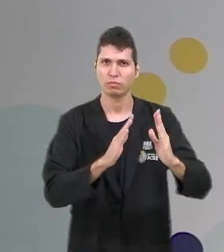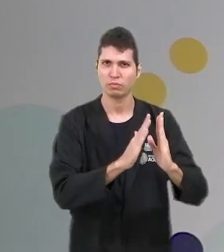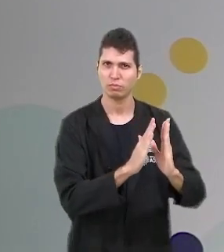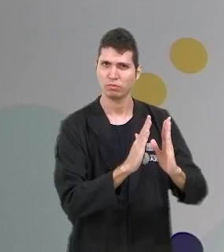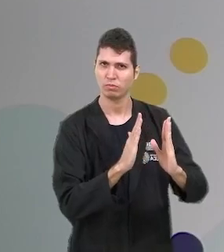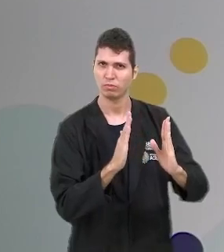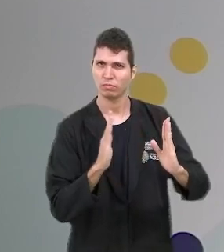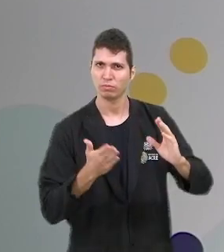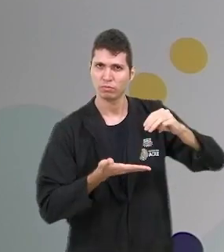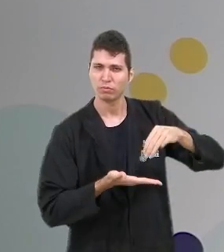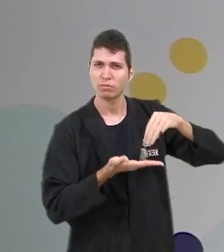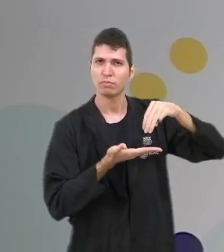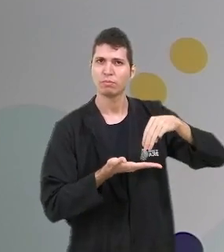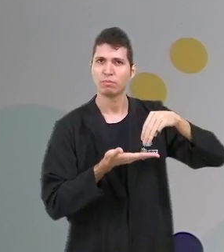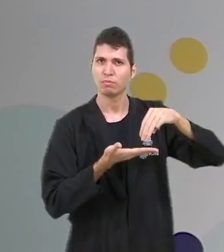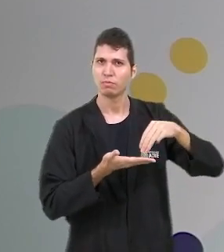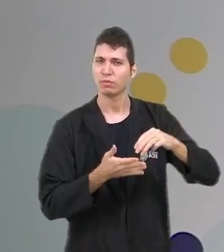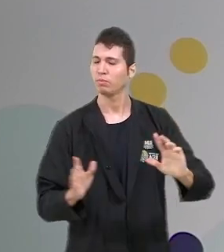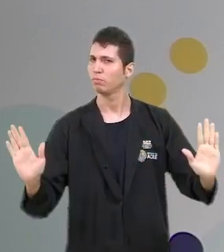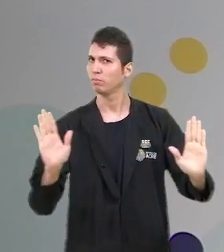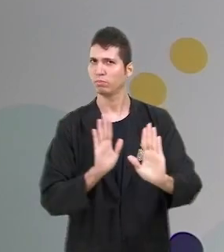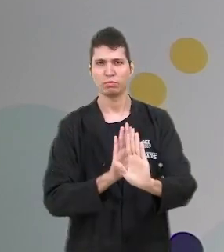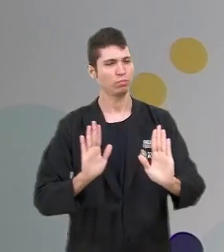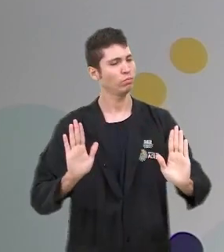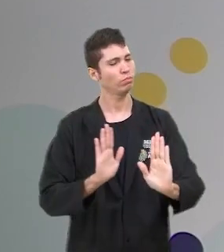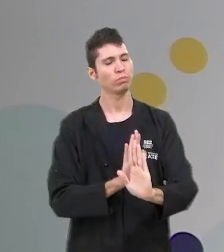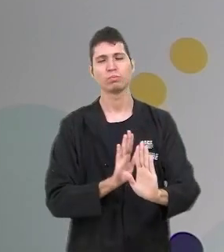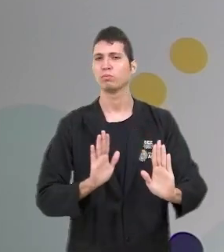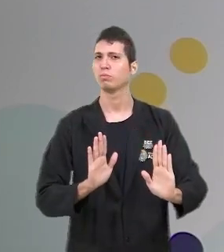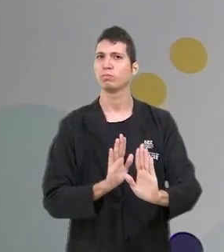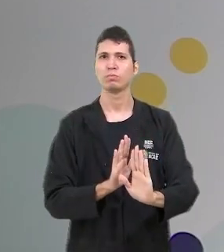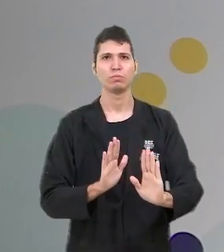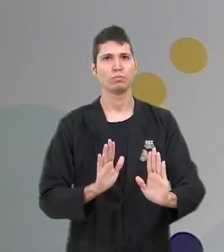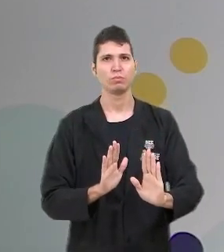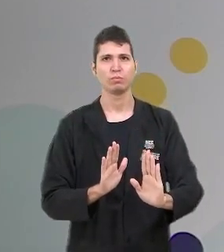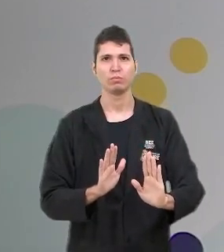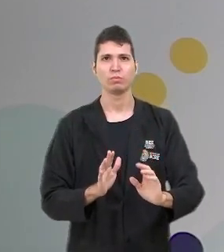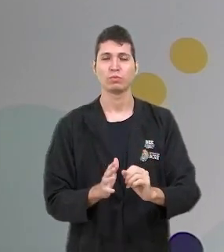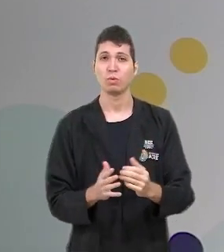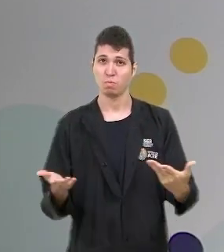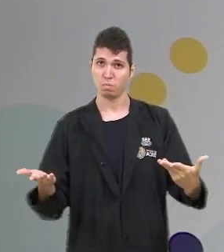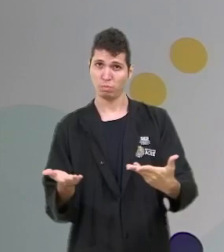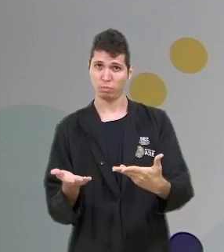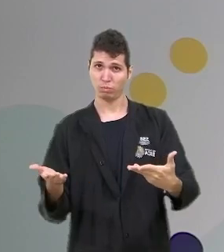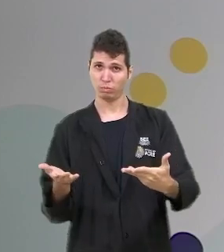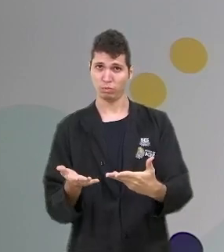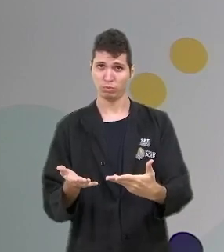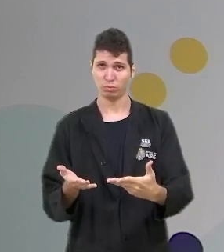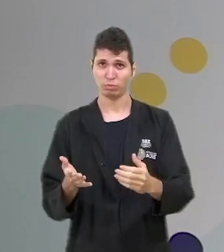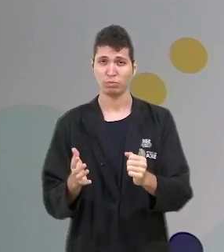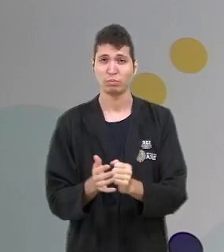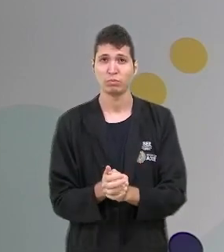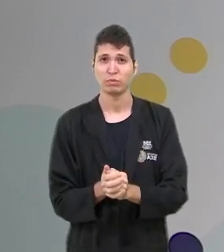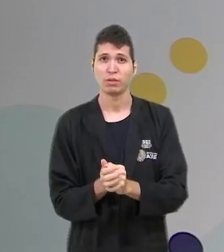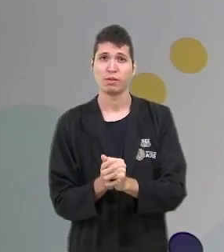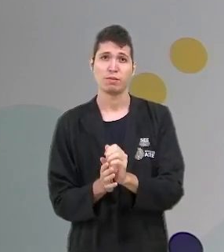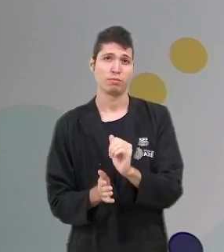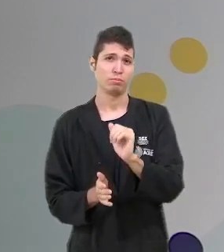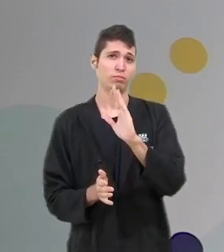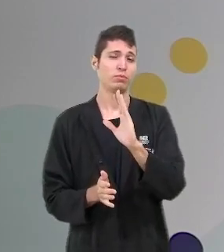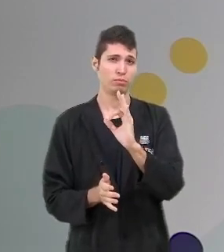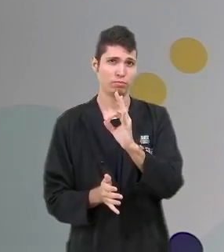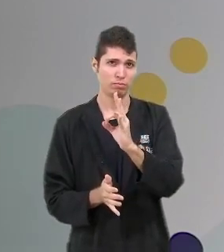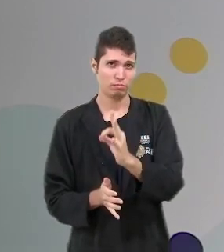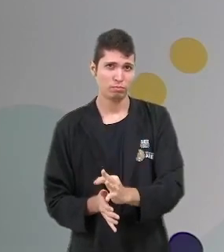crescente de massa. E não foi dessa forma, tá? Até chegarmos na conclusão final que a maneira mais